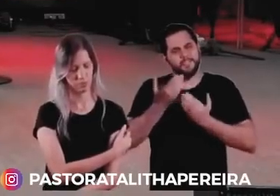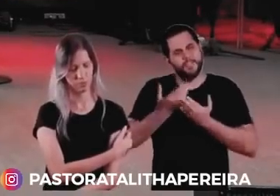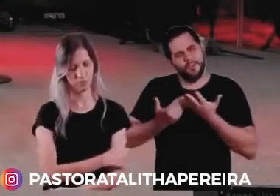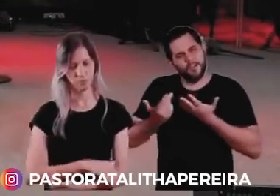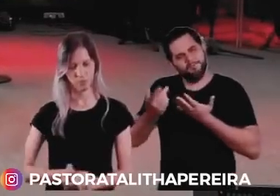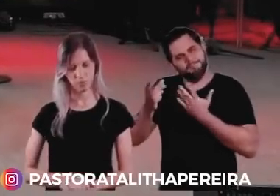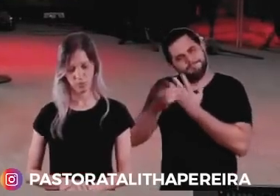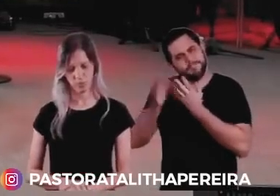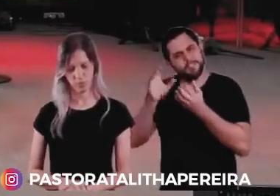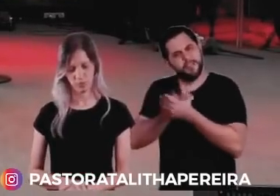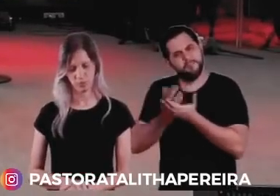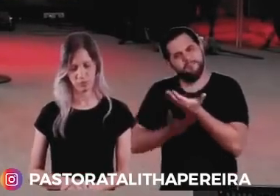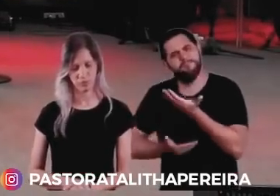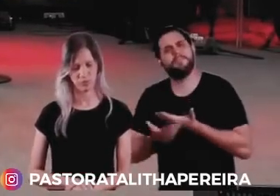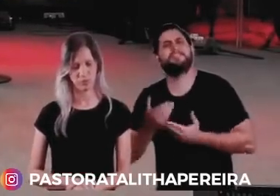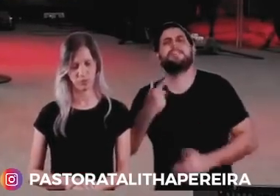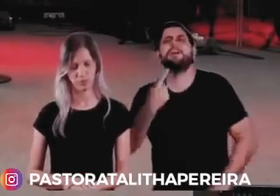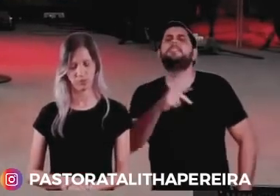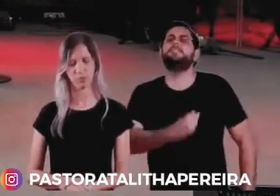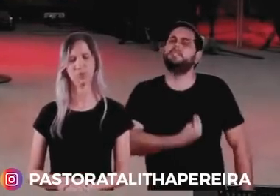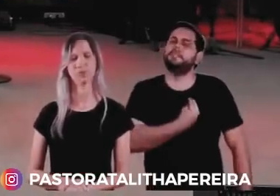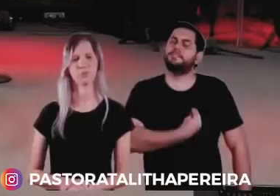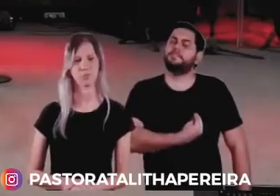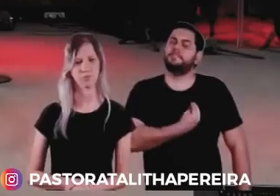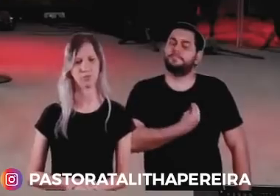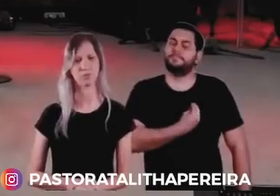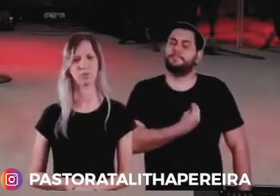relacionamento, a sua vida?